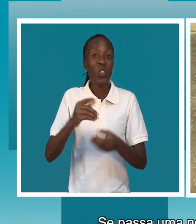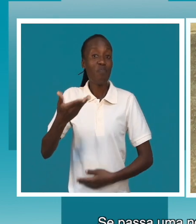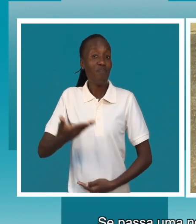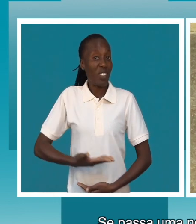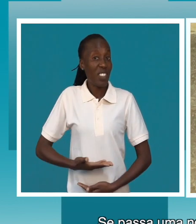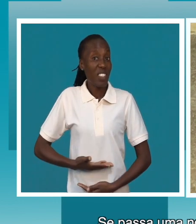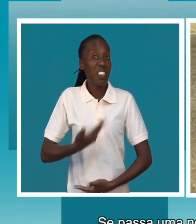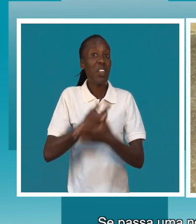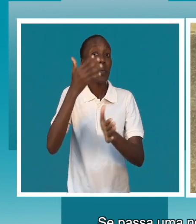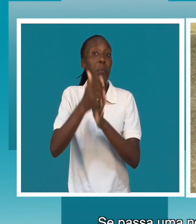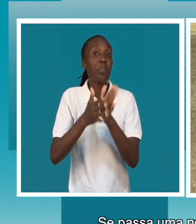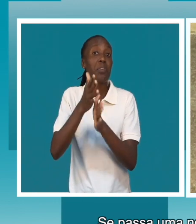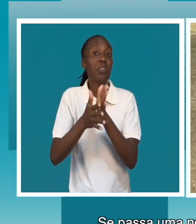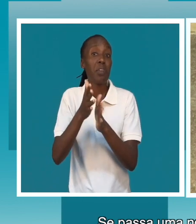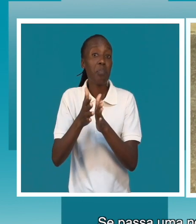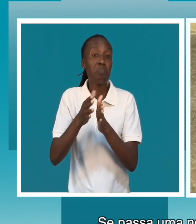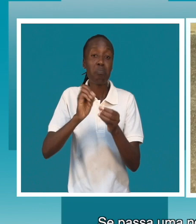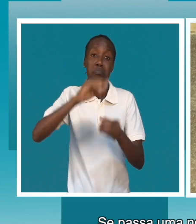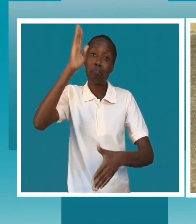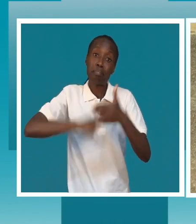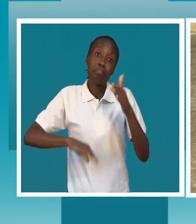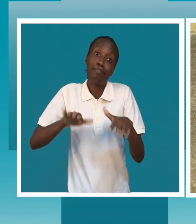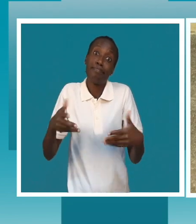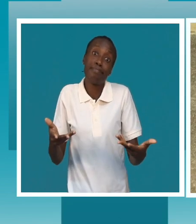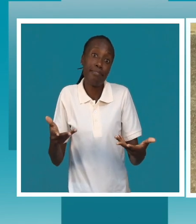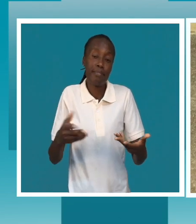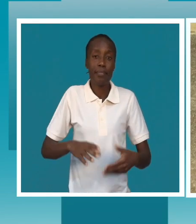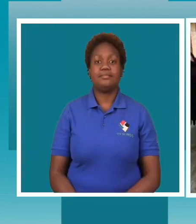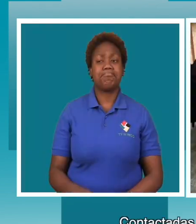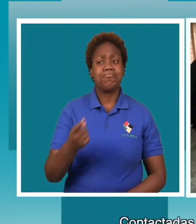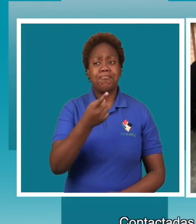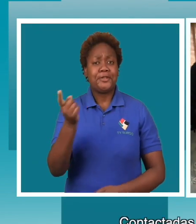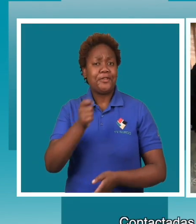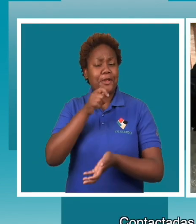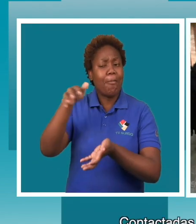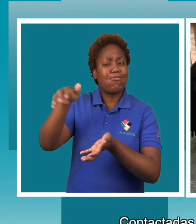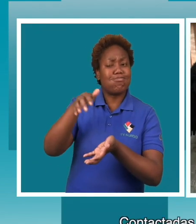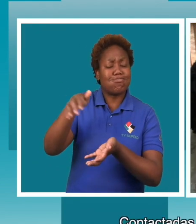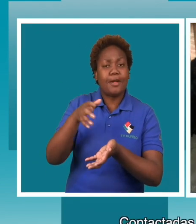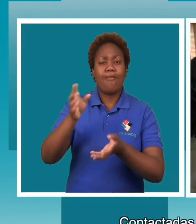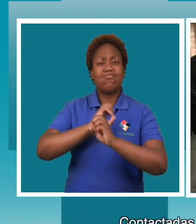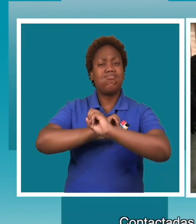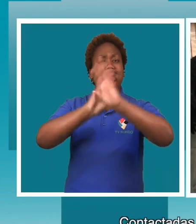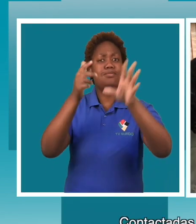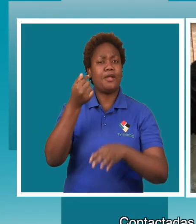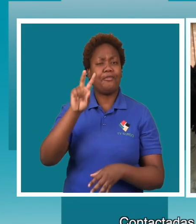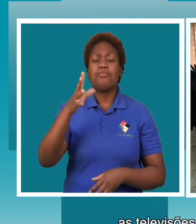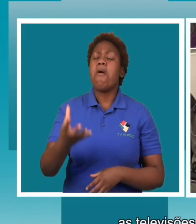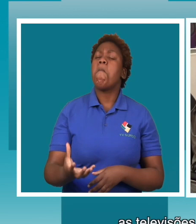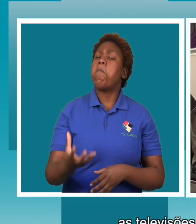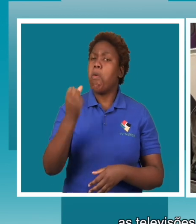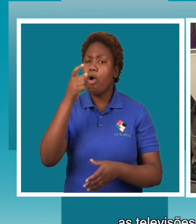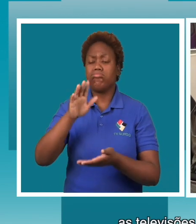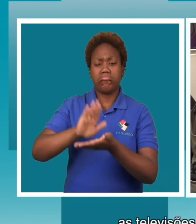A da notícia de língua de sinal passa assim. Contactados pela nossa equipa de reportagem,